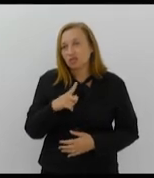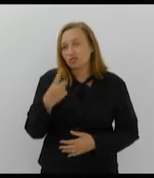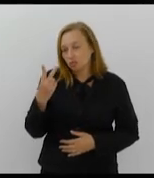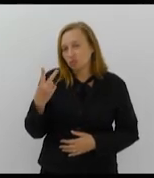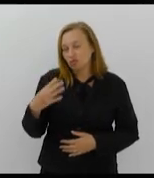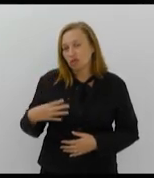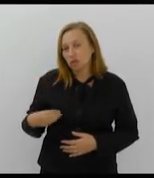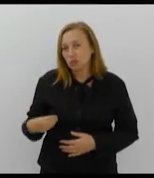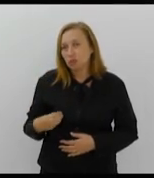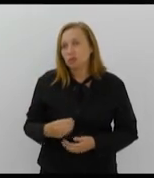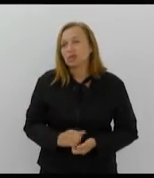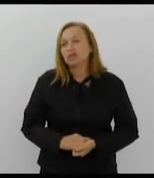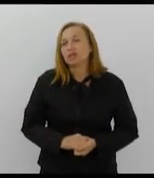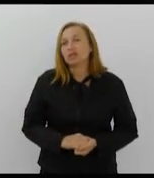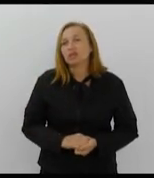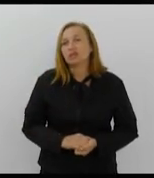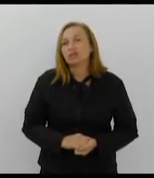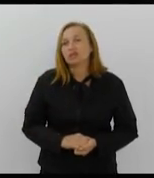tenho dois filhos,